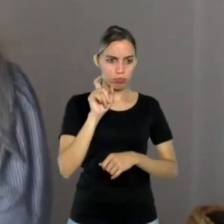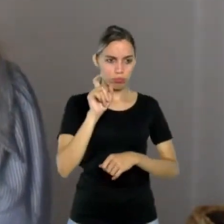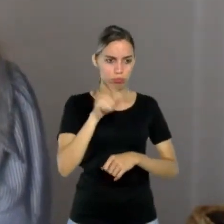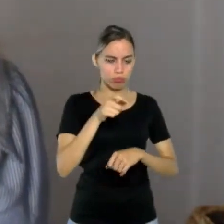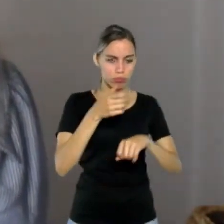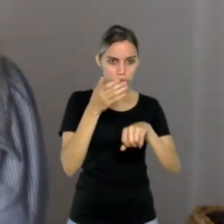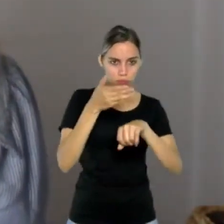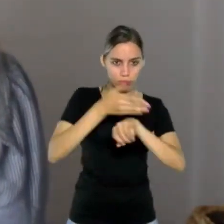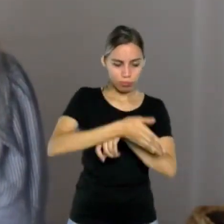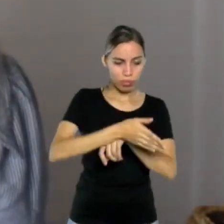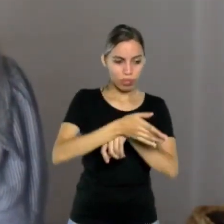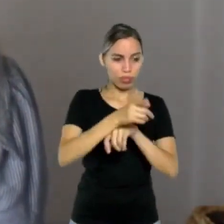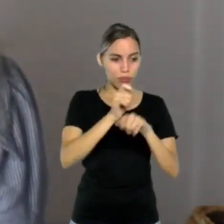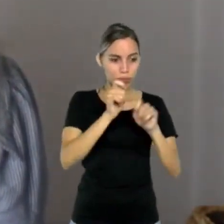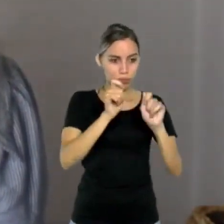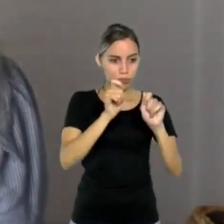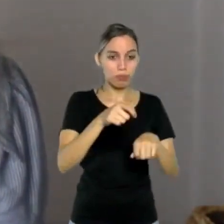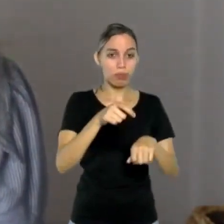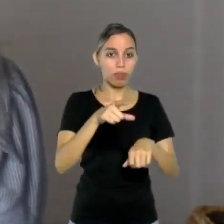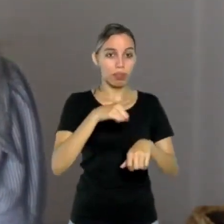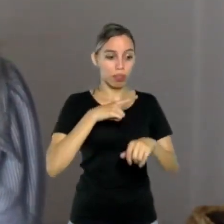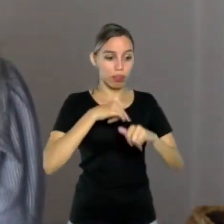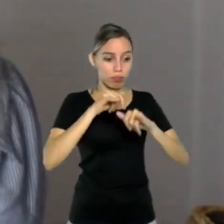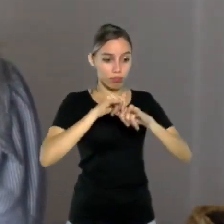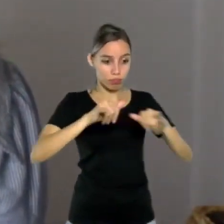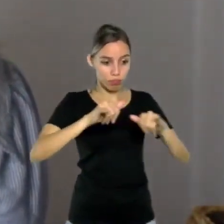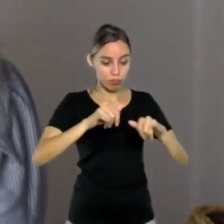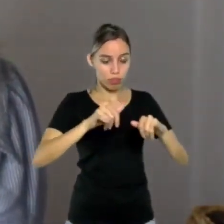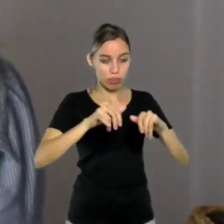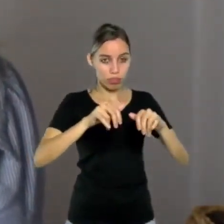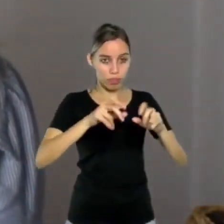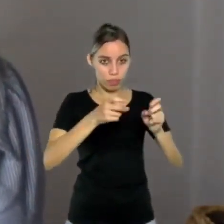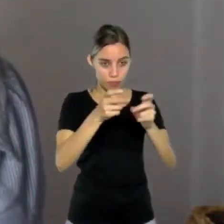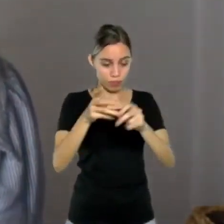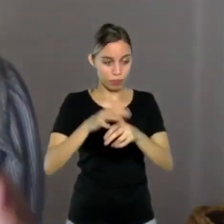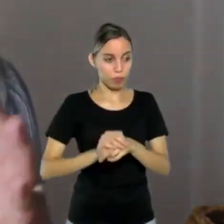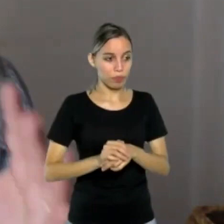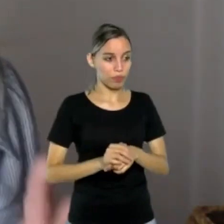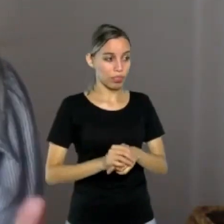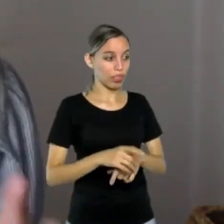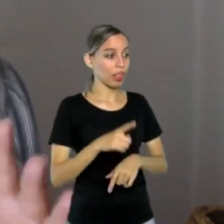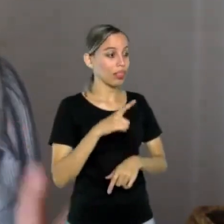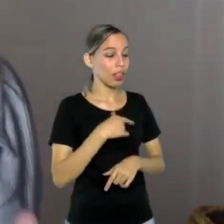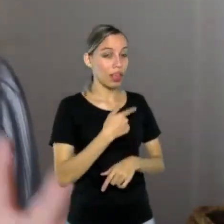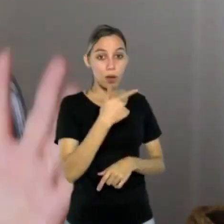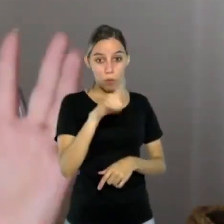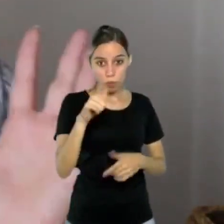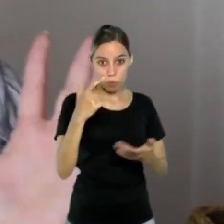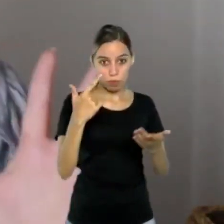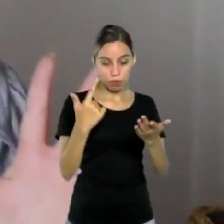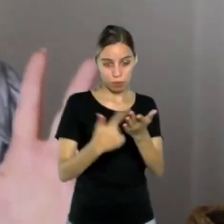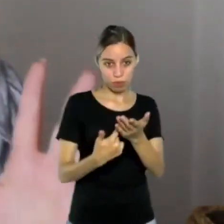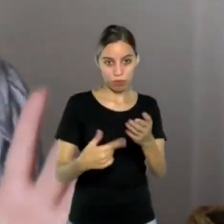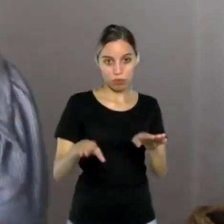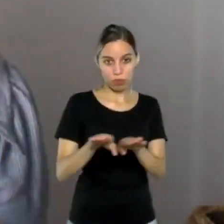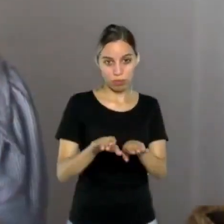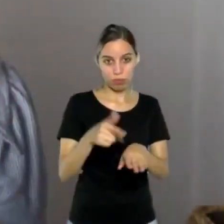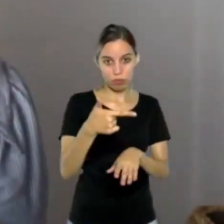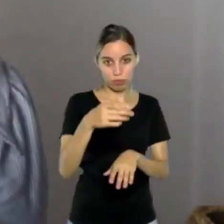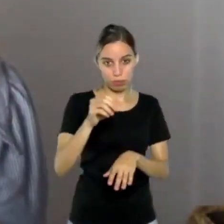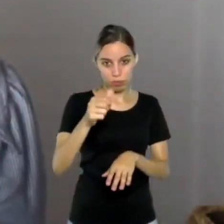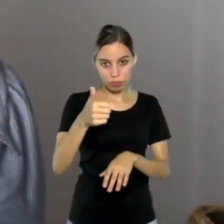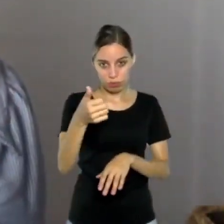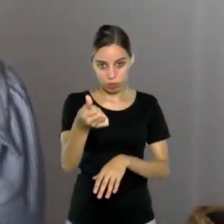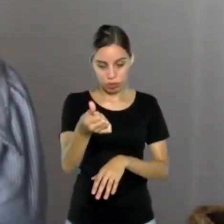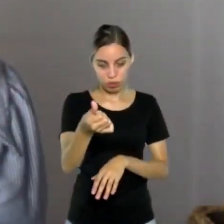os Dentes, que traz seus escritos entre 2016 e 2020. E aí